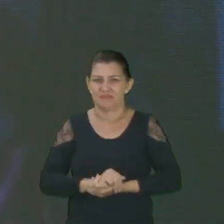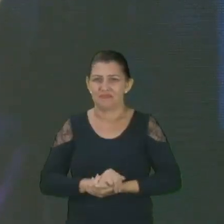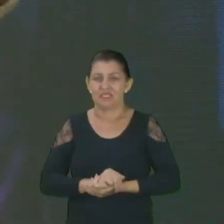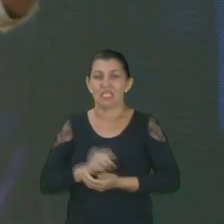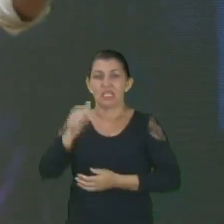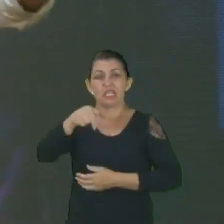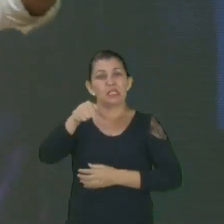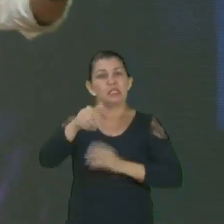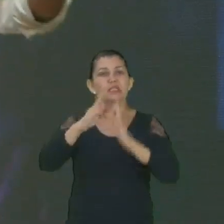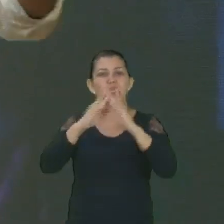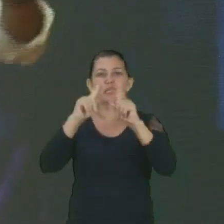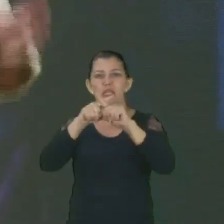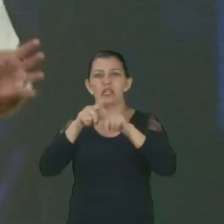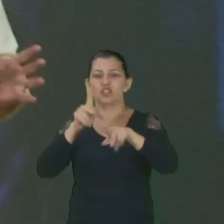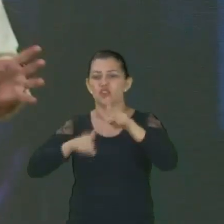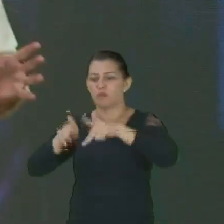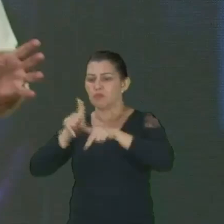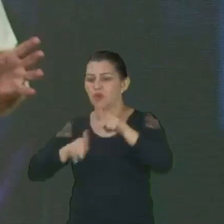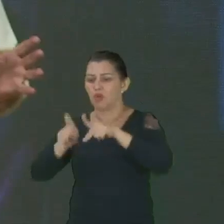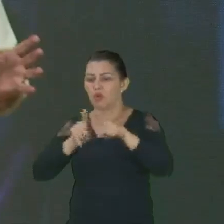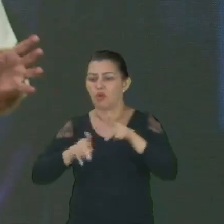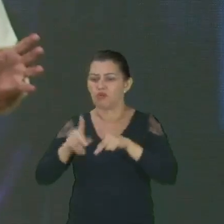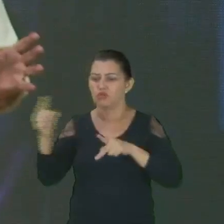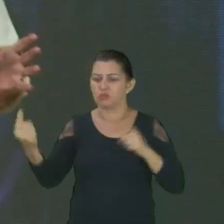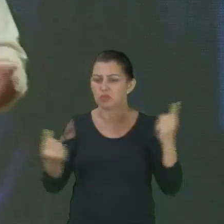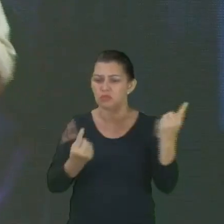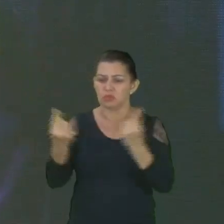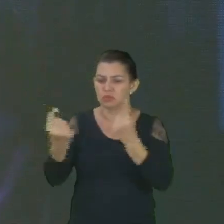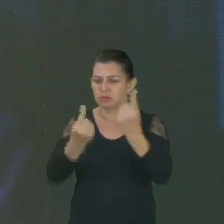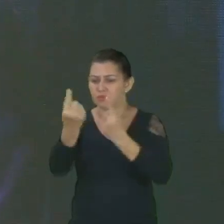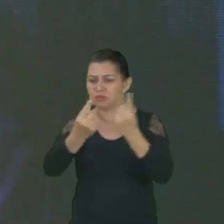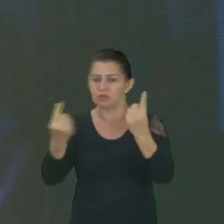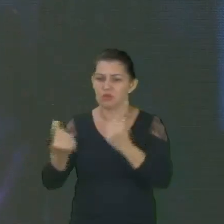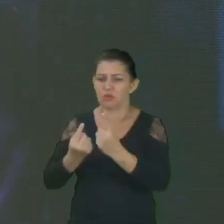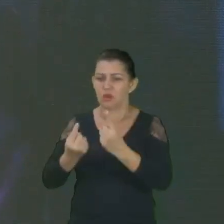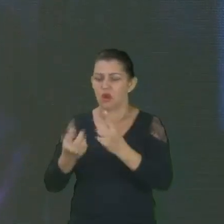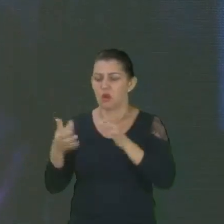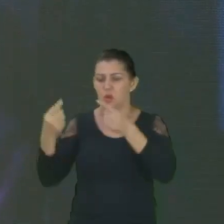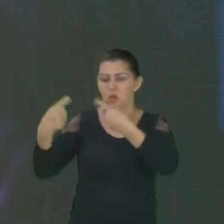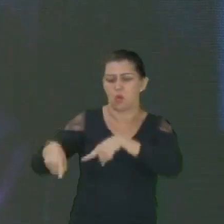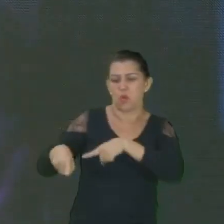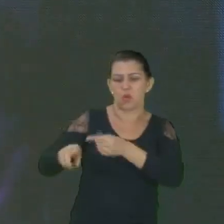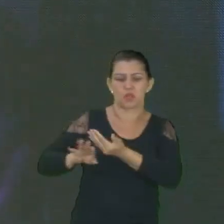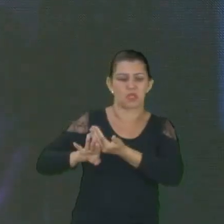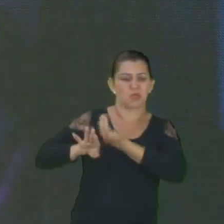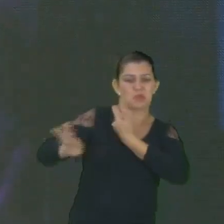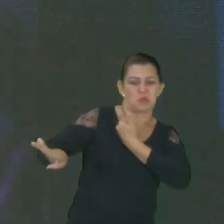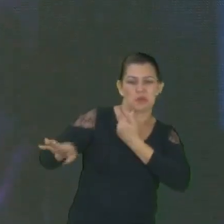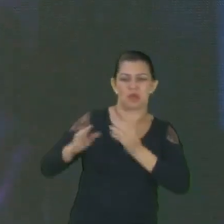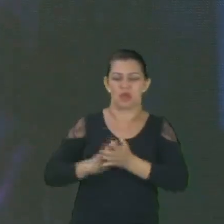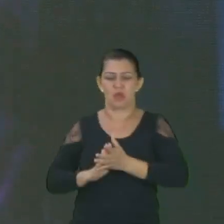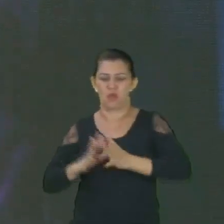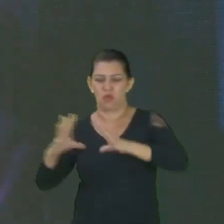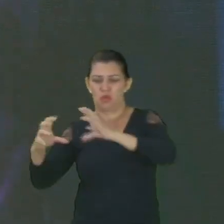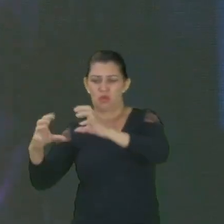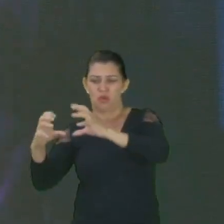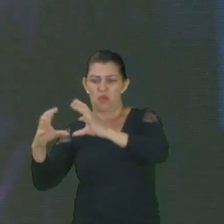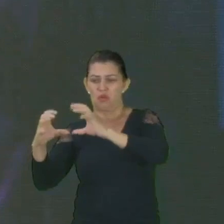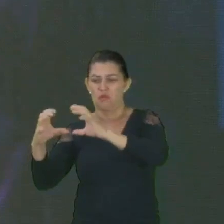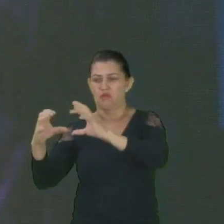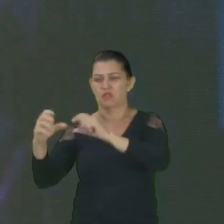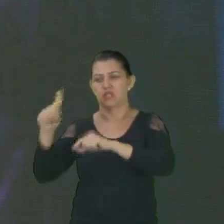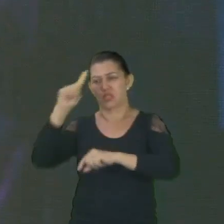Na igreja não deve existir barreiras. Na igreja você não deve brigar com o teu irmão por causa